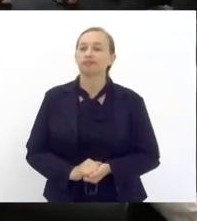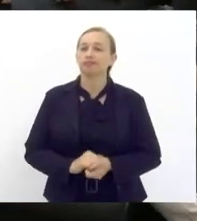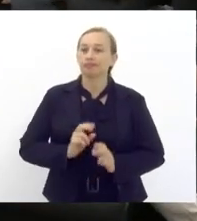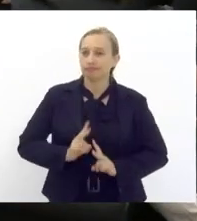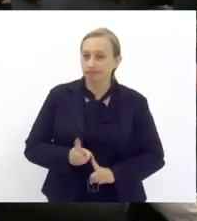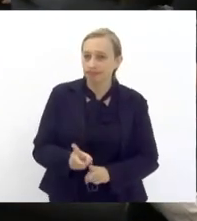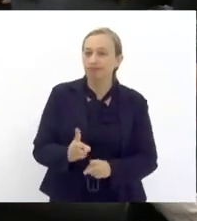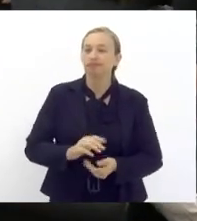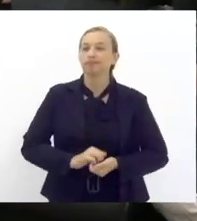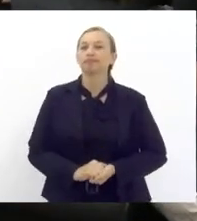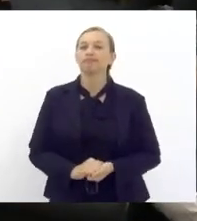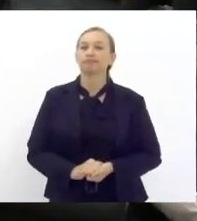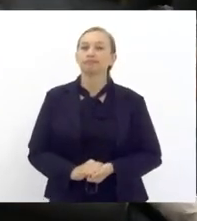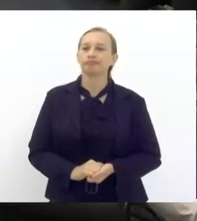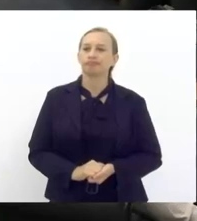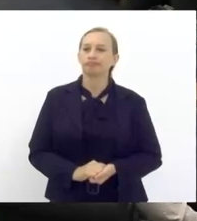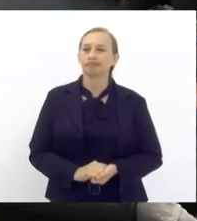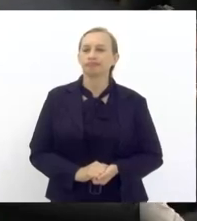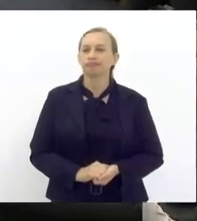frente.